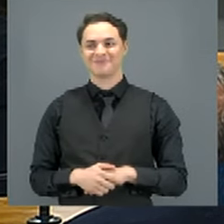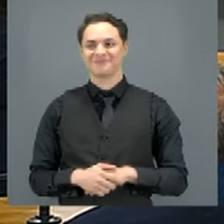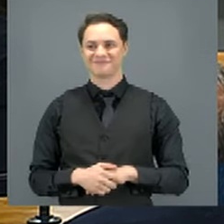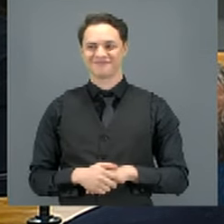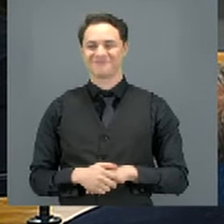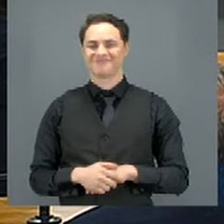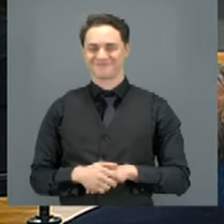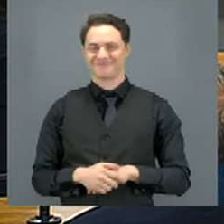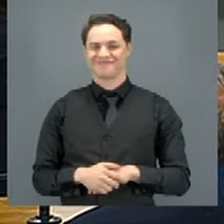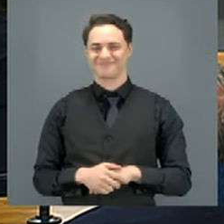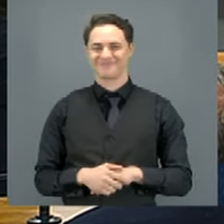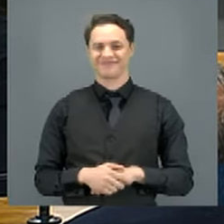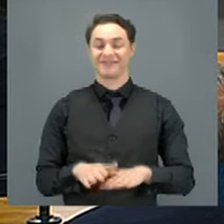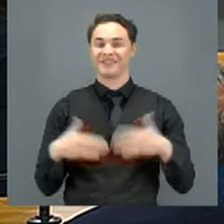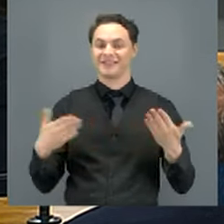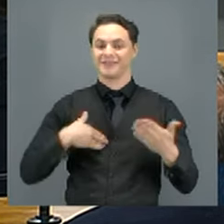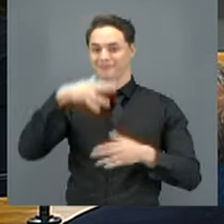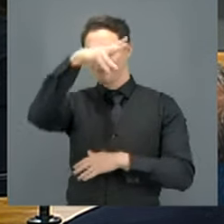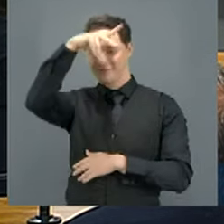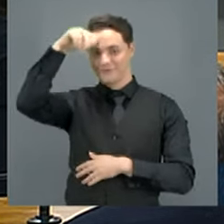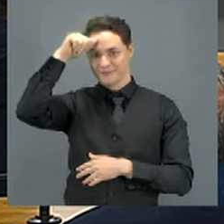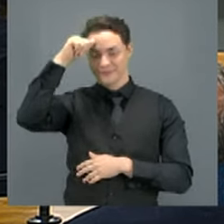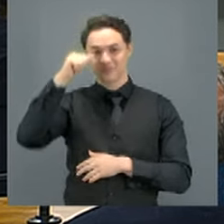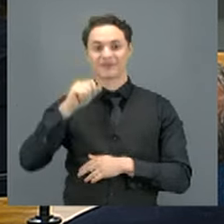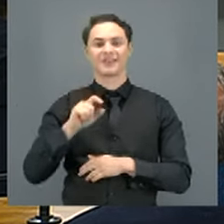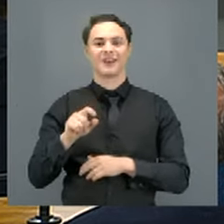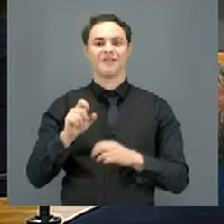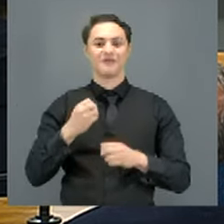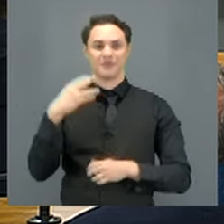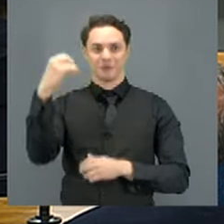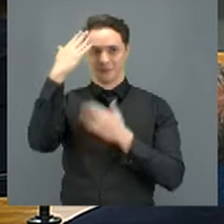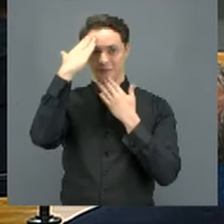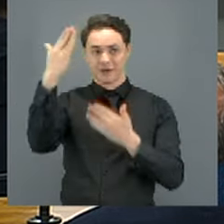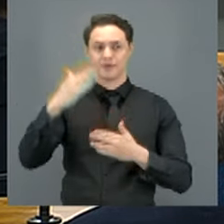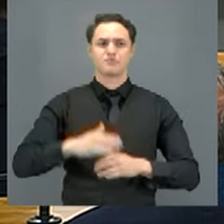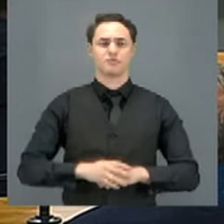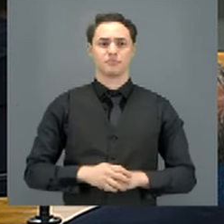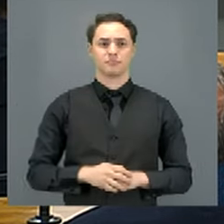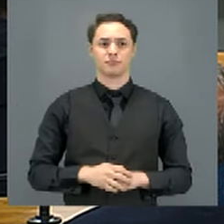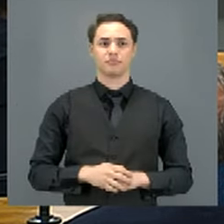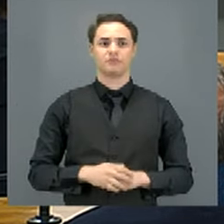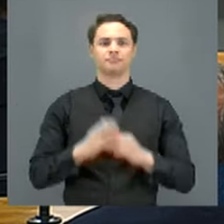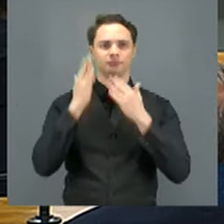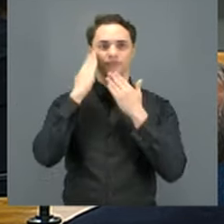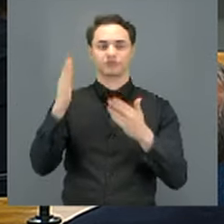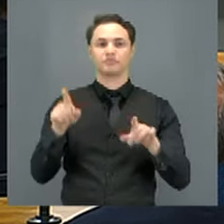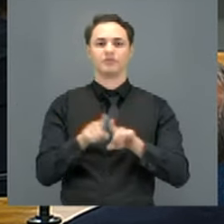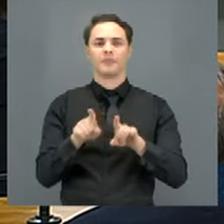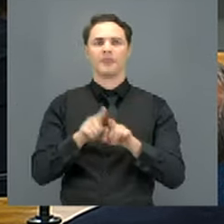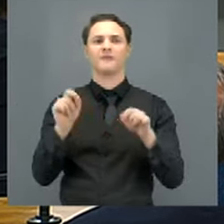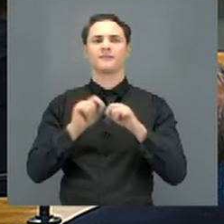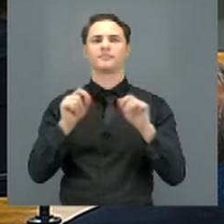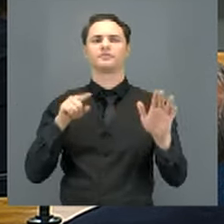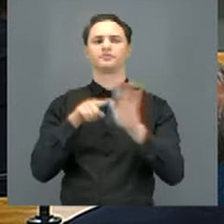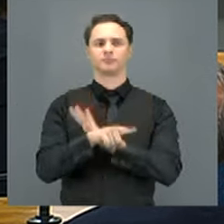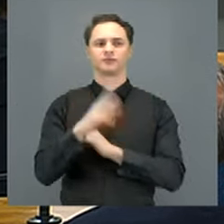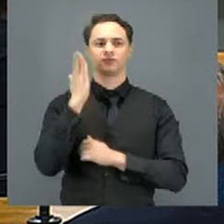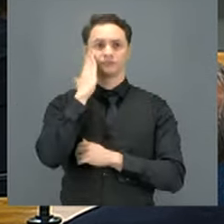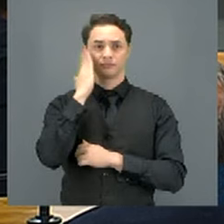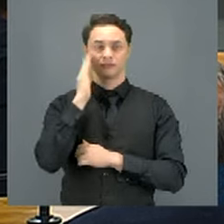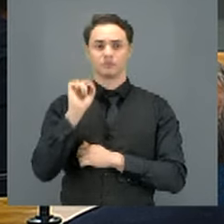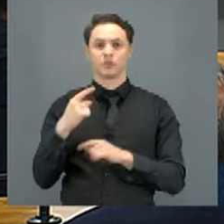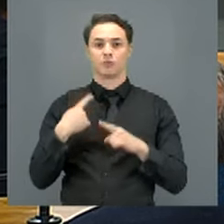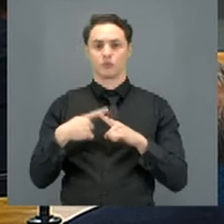nos encontrarmos lá no Mato Grosso nessa nossa viagem. Muito obrigado. De agradecer, eu queria fazer uma pergunta em consideração, até